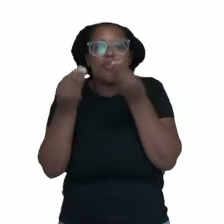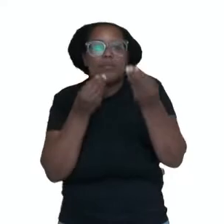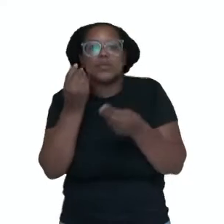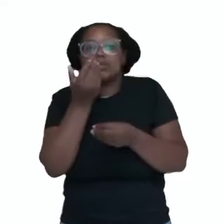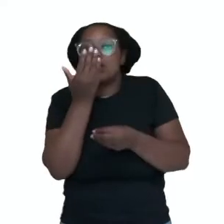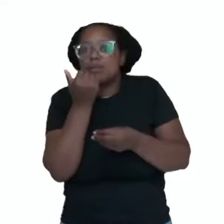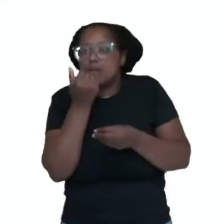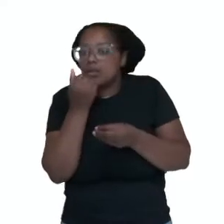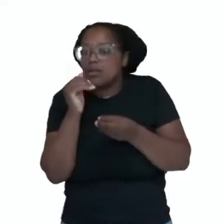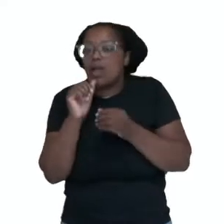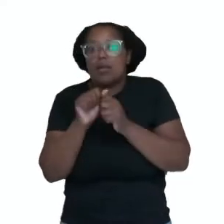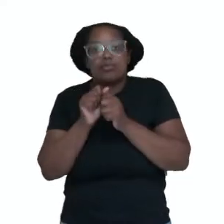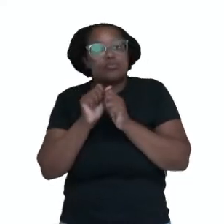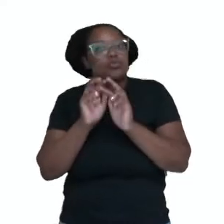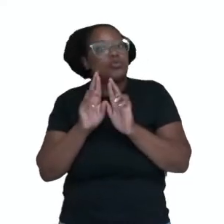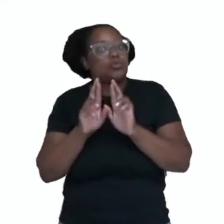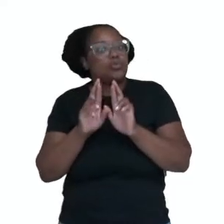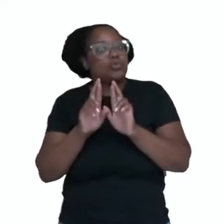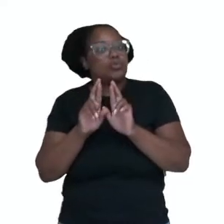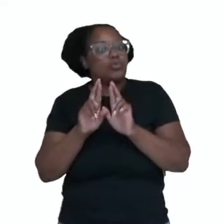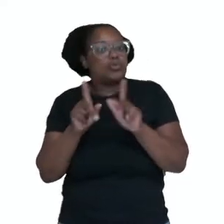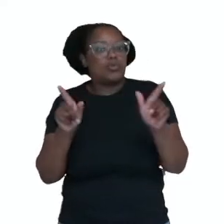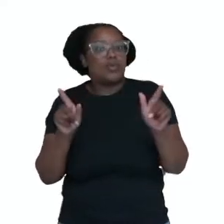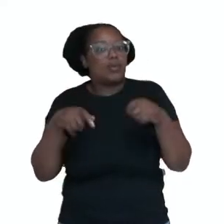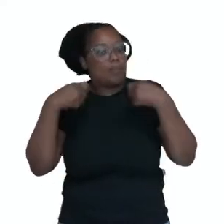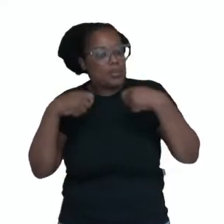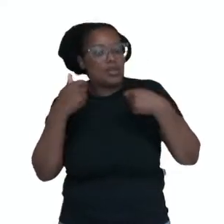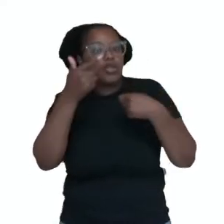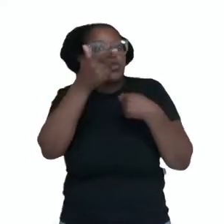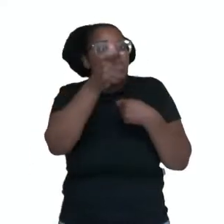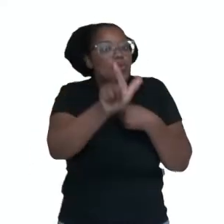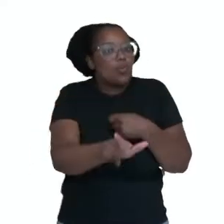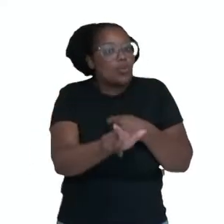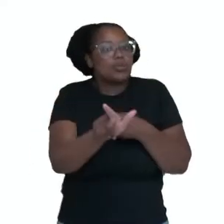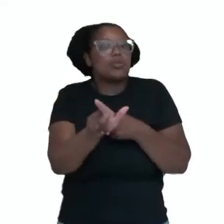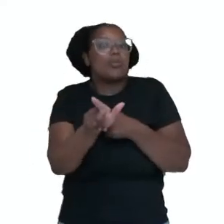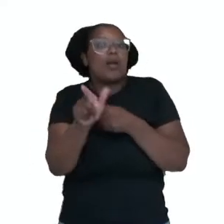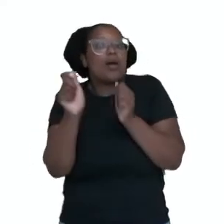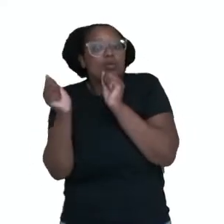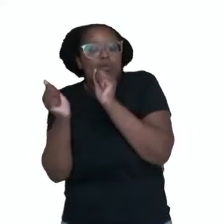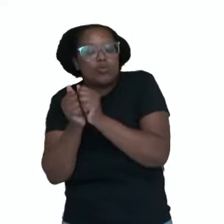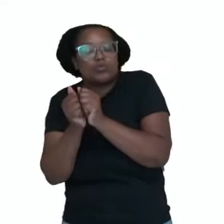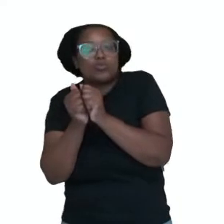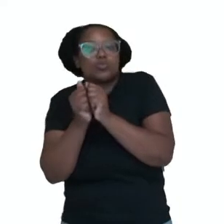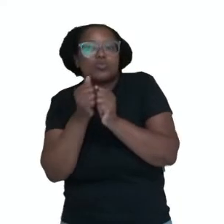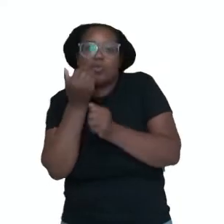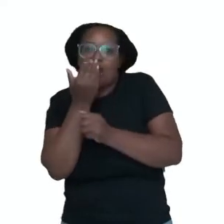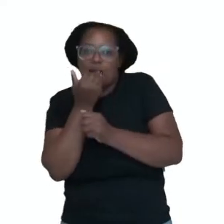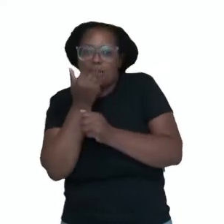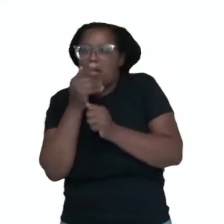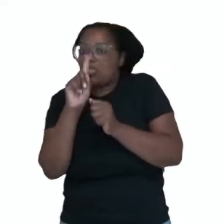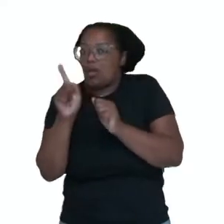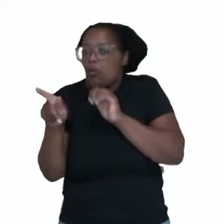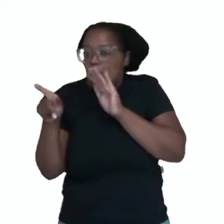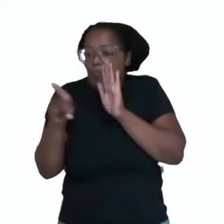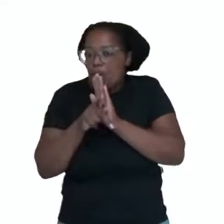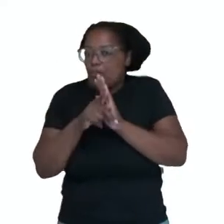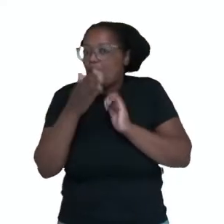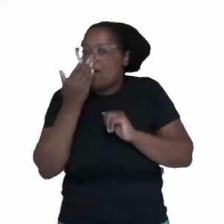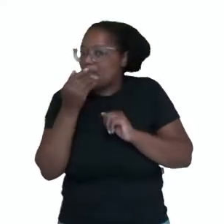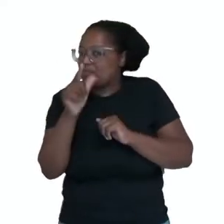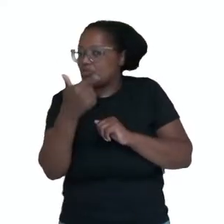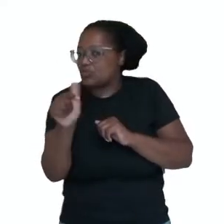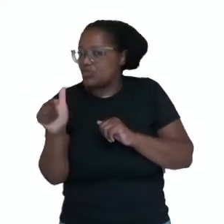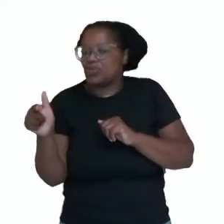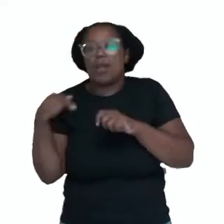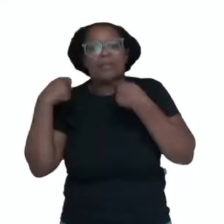é diferente. Precisa de um outro ser. Ou seja, não produzem o seu próprio alimento e por isso necessitam